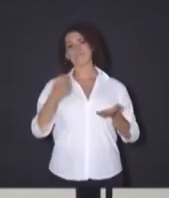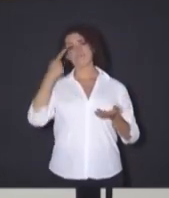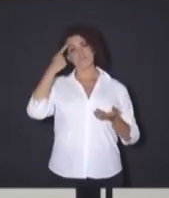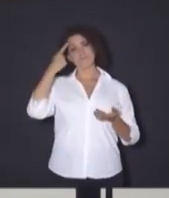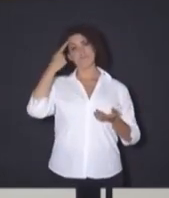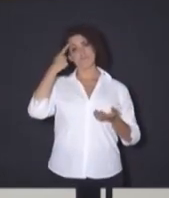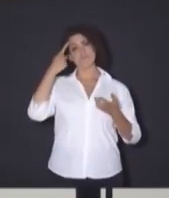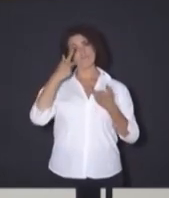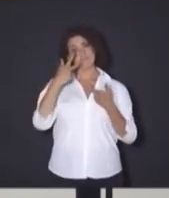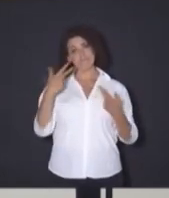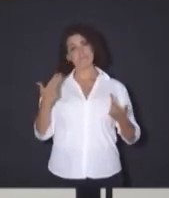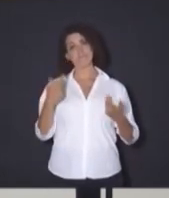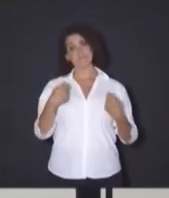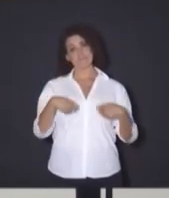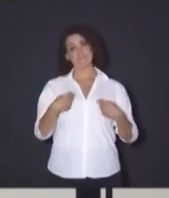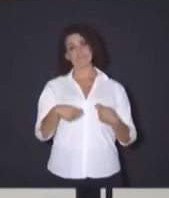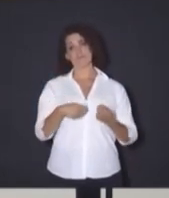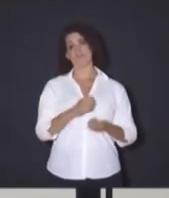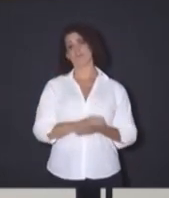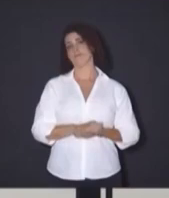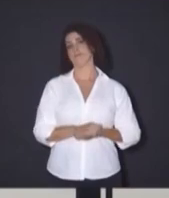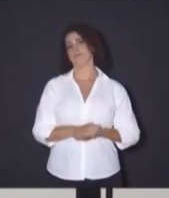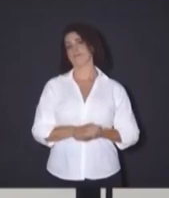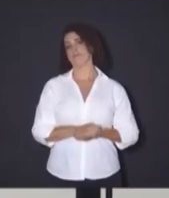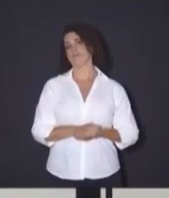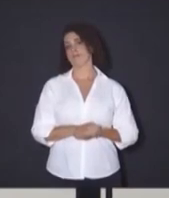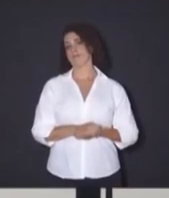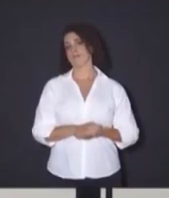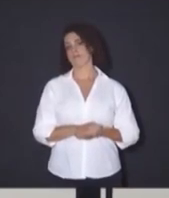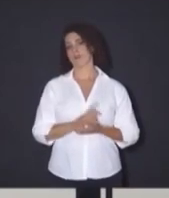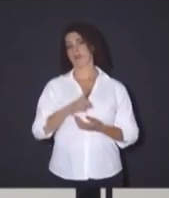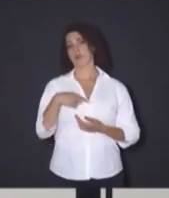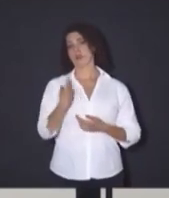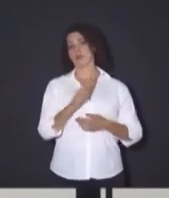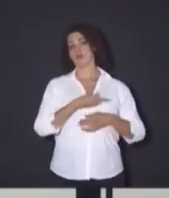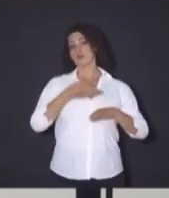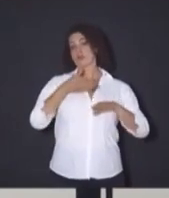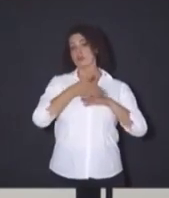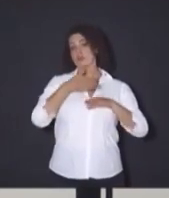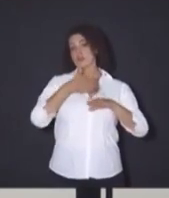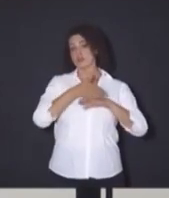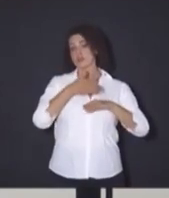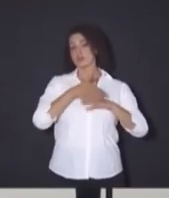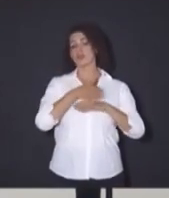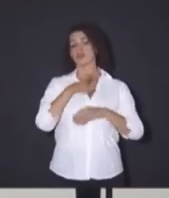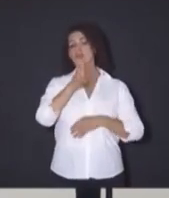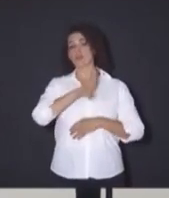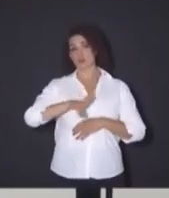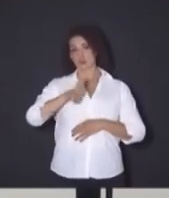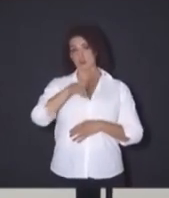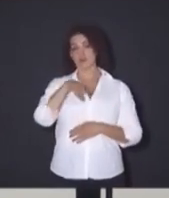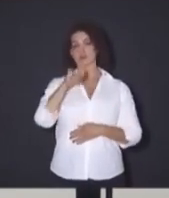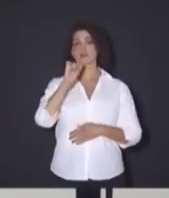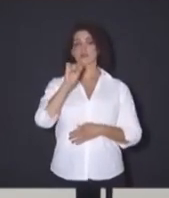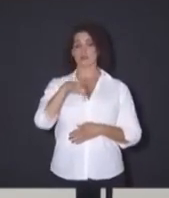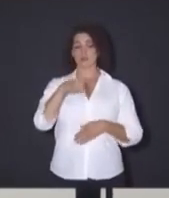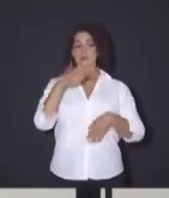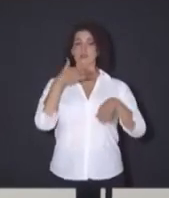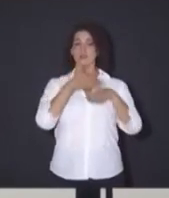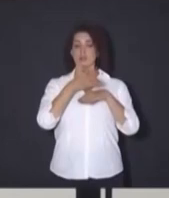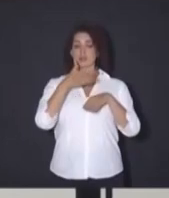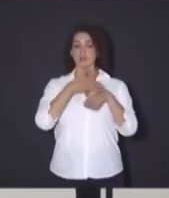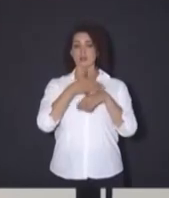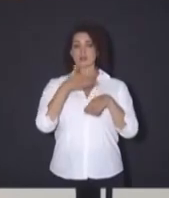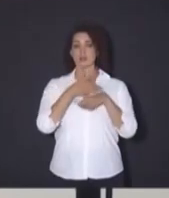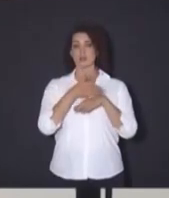um pouco nisso. A gente está tendo acesso à universidade, a gente está tendo